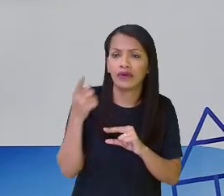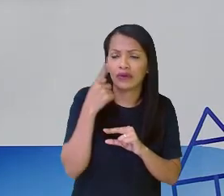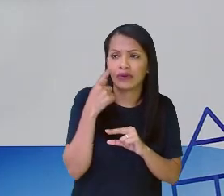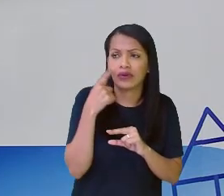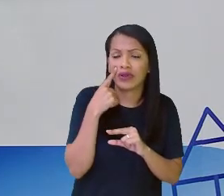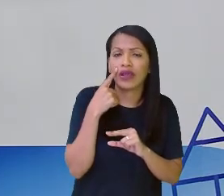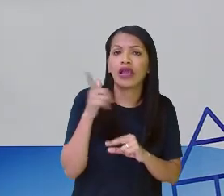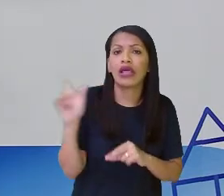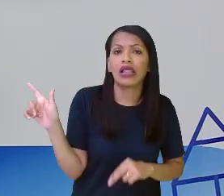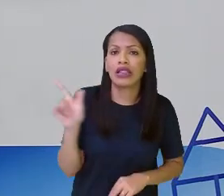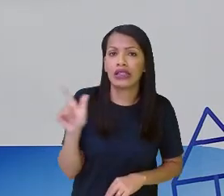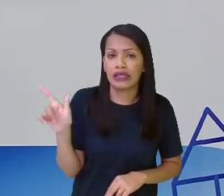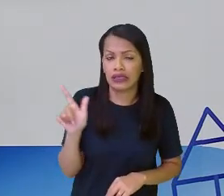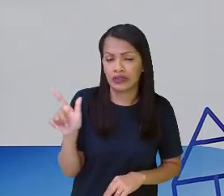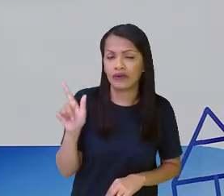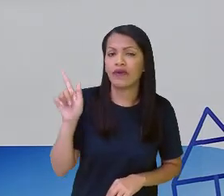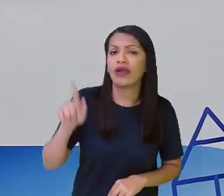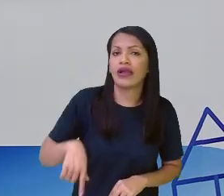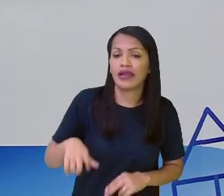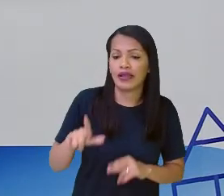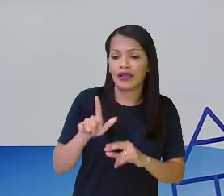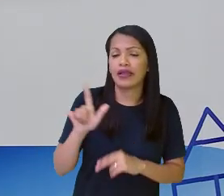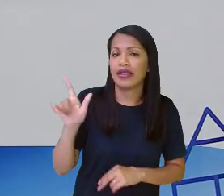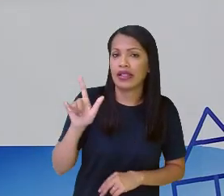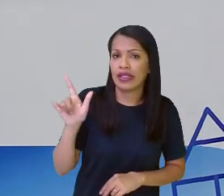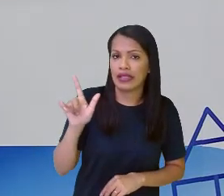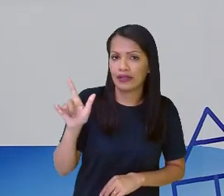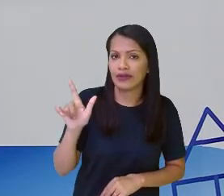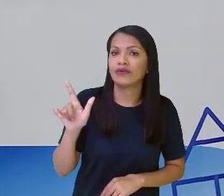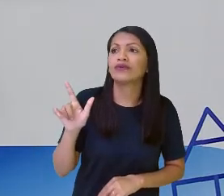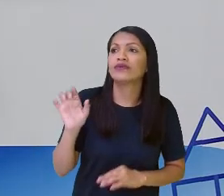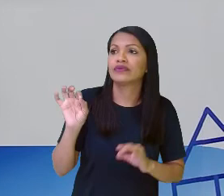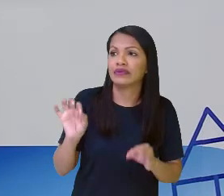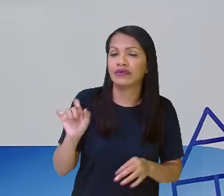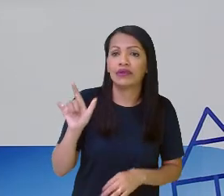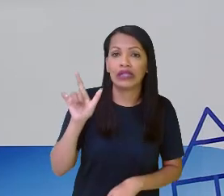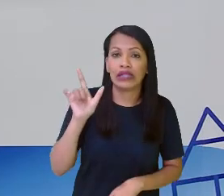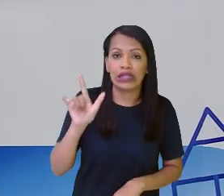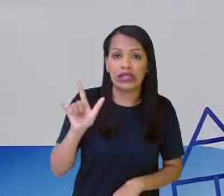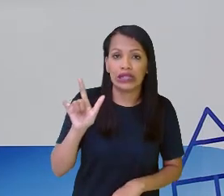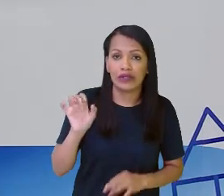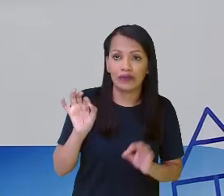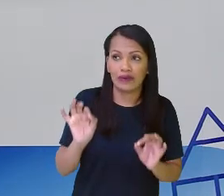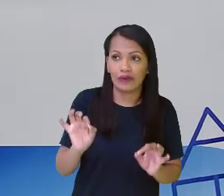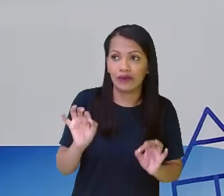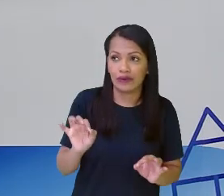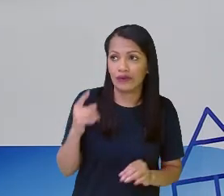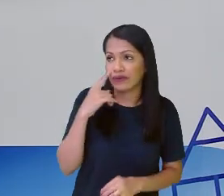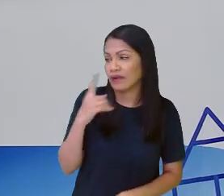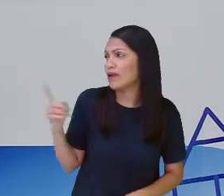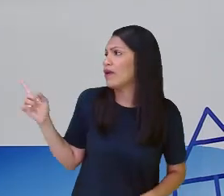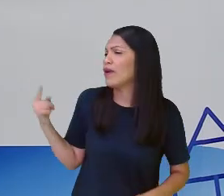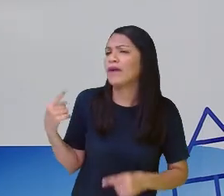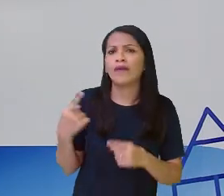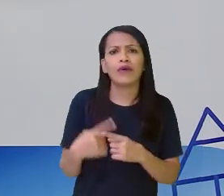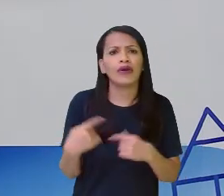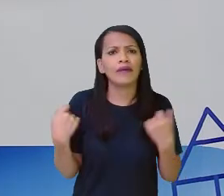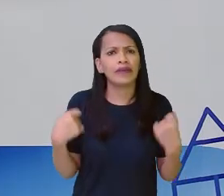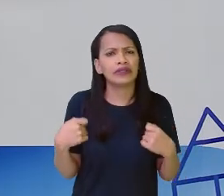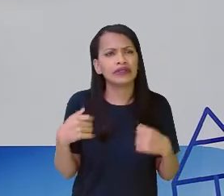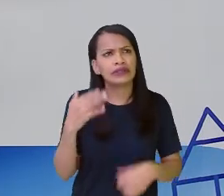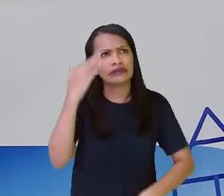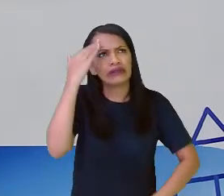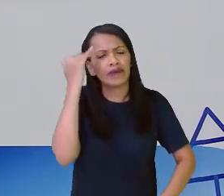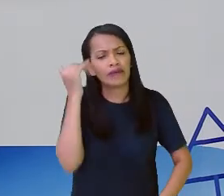cúbico? Piscina ainda se mede em litro, tá certo? É a piscina. Por que a gente precisa